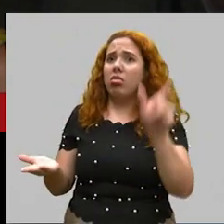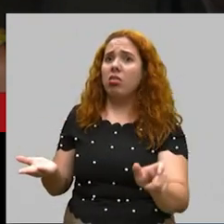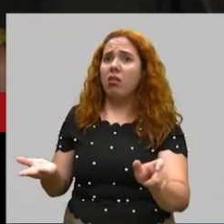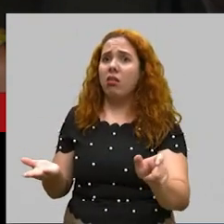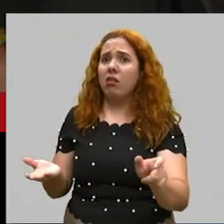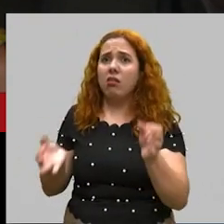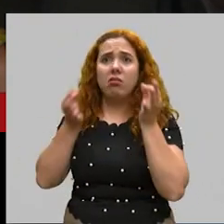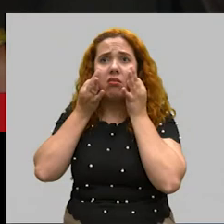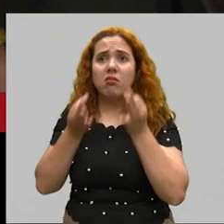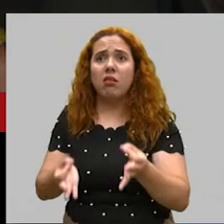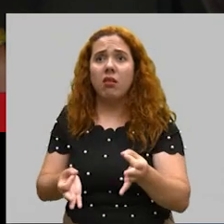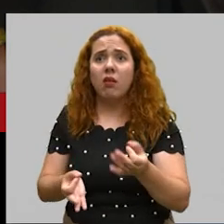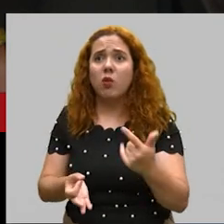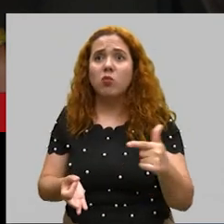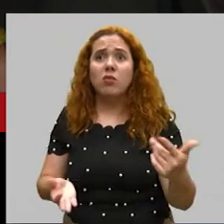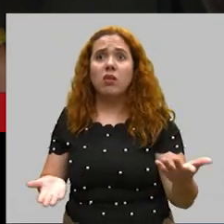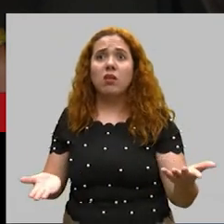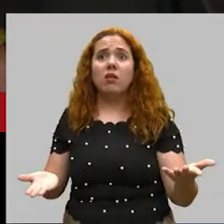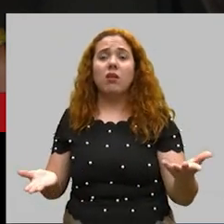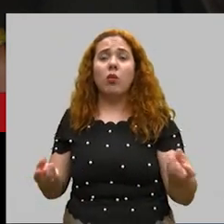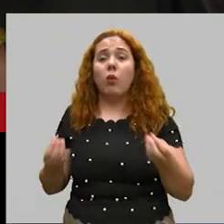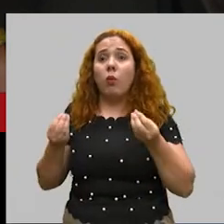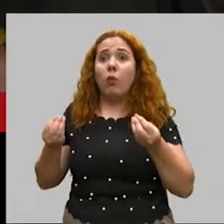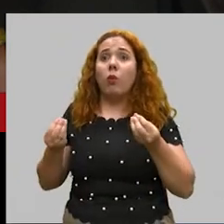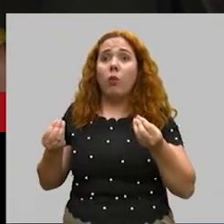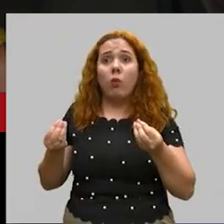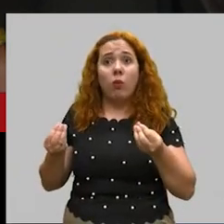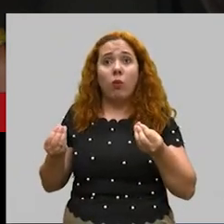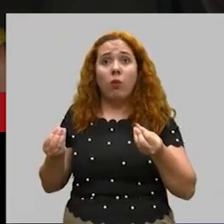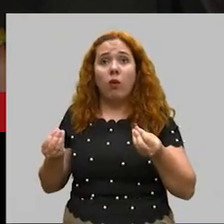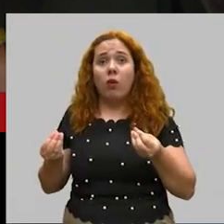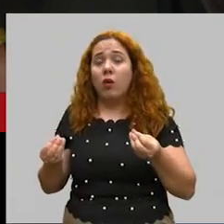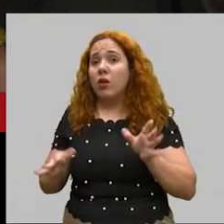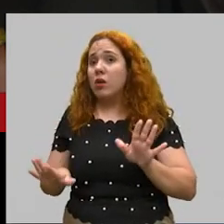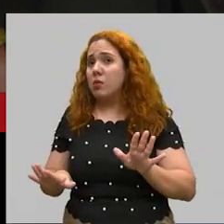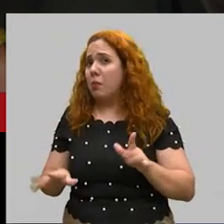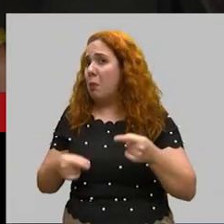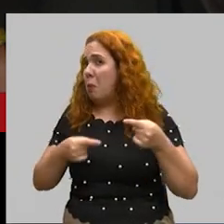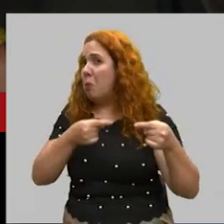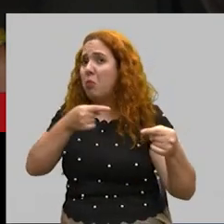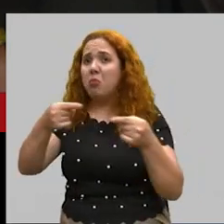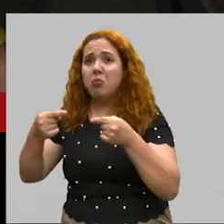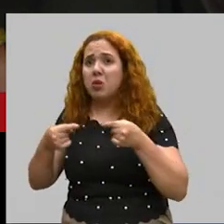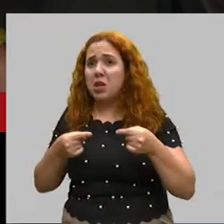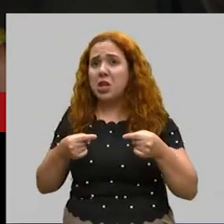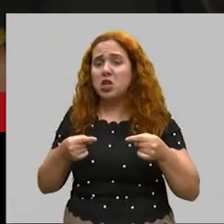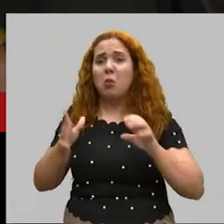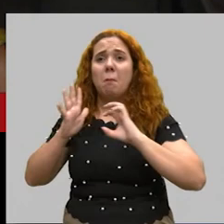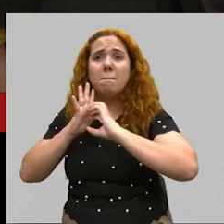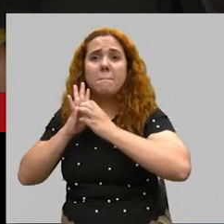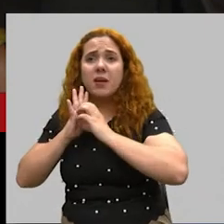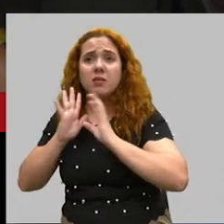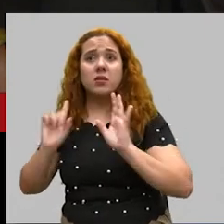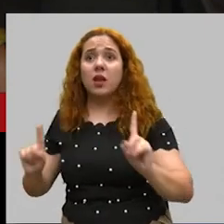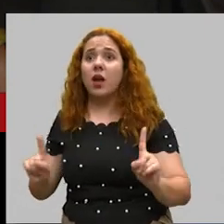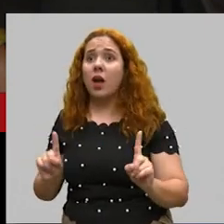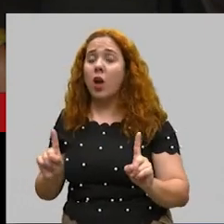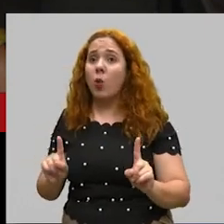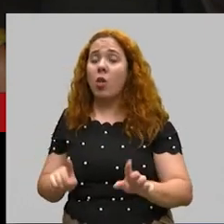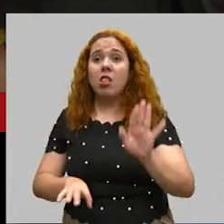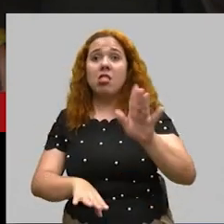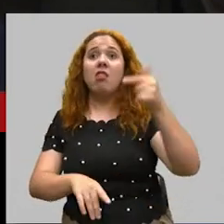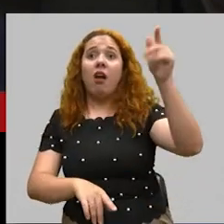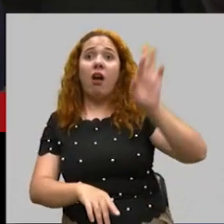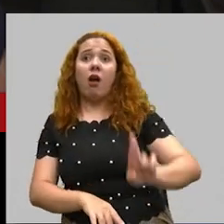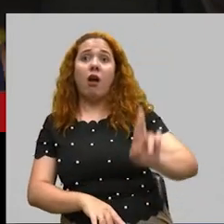aqui ele não tá aqui e isso independe de qualquer questão política partidária é o papel dele como servidor do